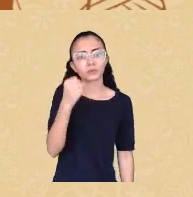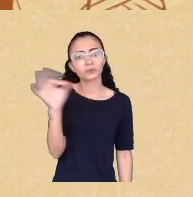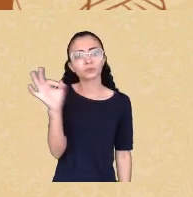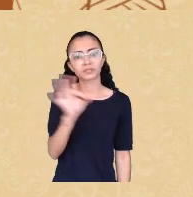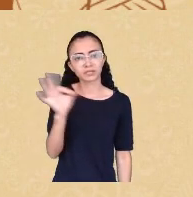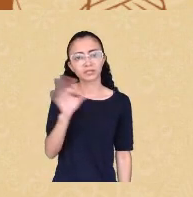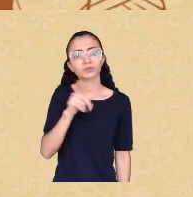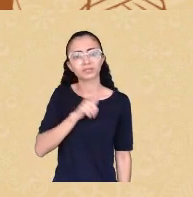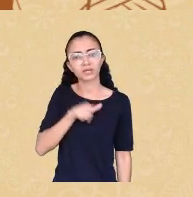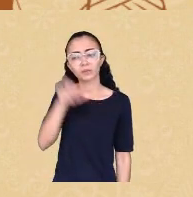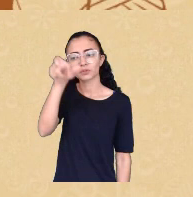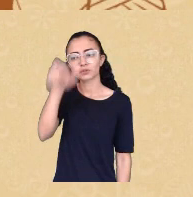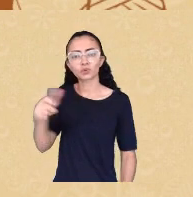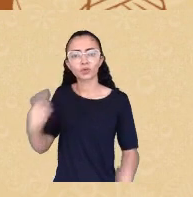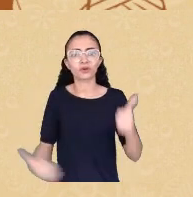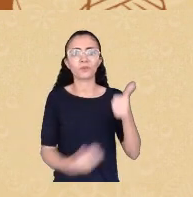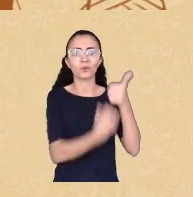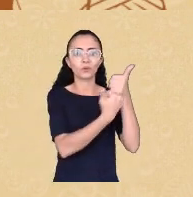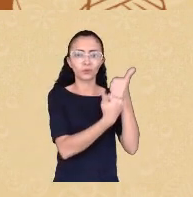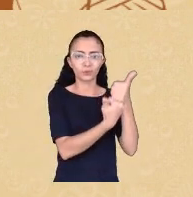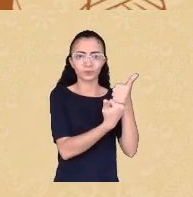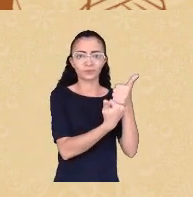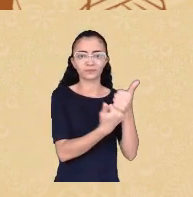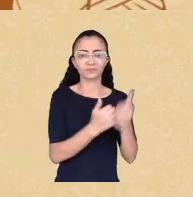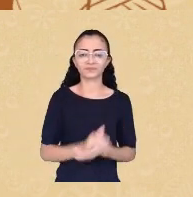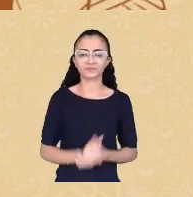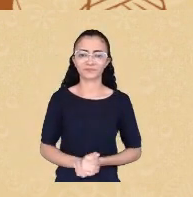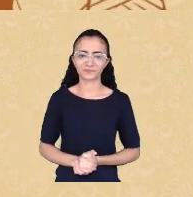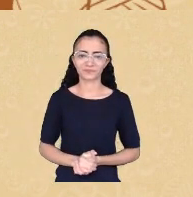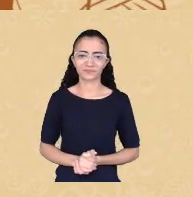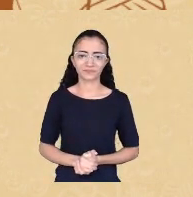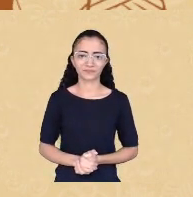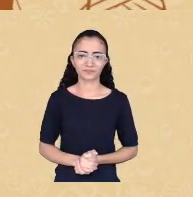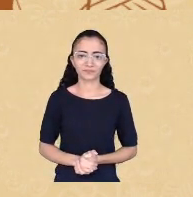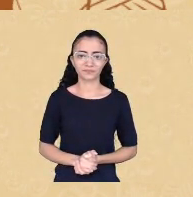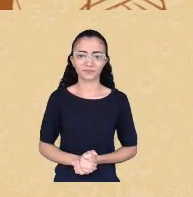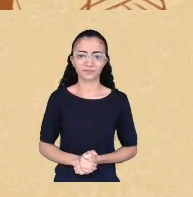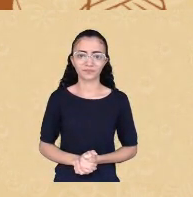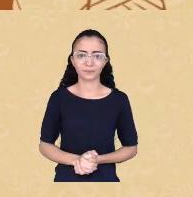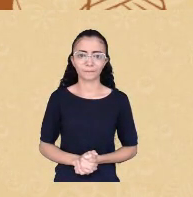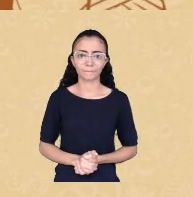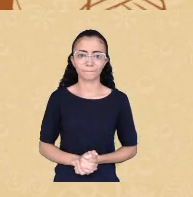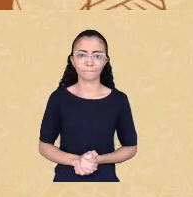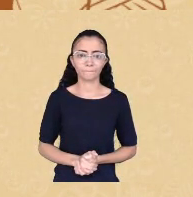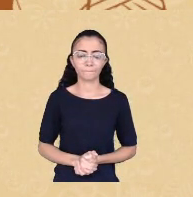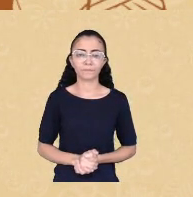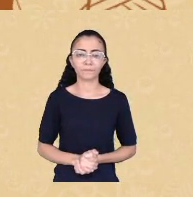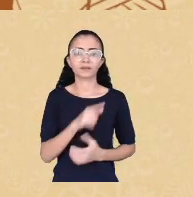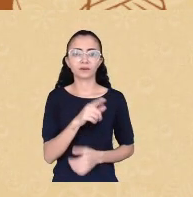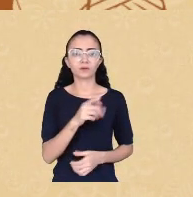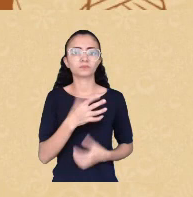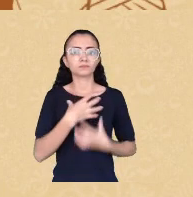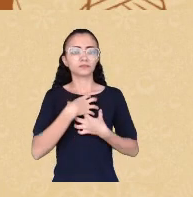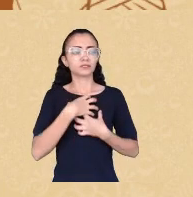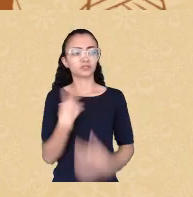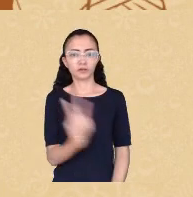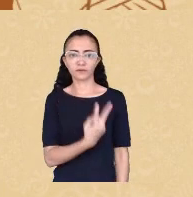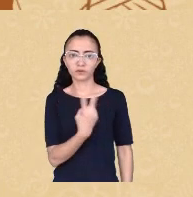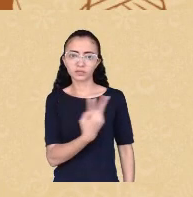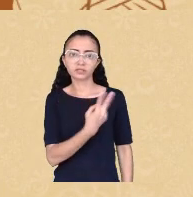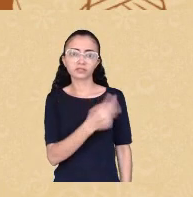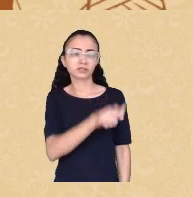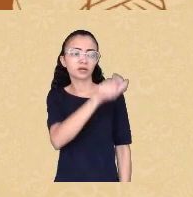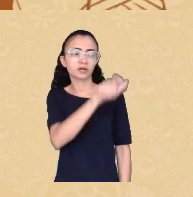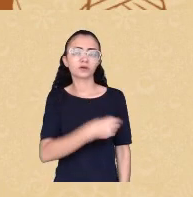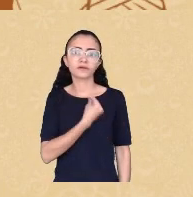palavra amiga, a gente tem CVV, aqui no Brasil tem um serviço telefônico, né, o Centro de Valorização da Vida, tem as ONGs, diferentes entidades